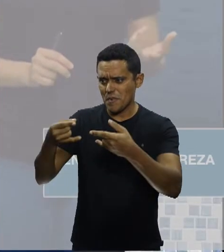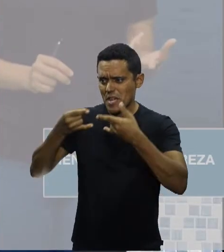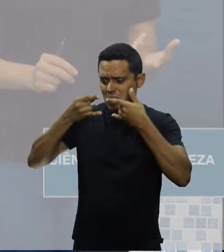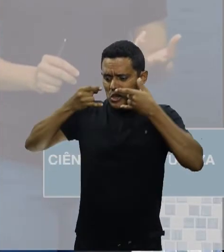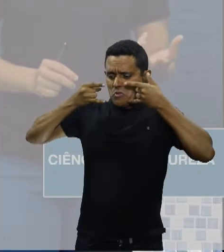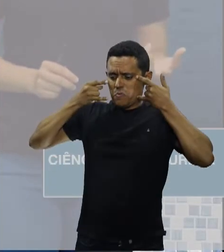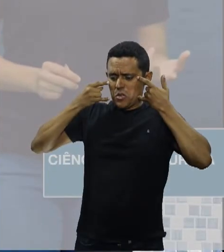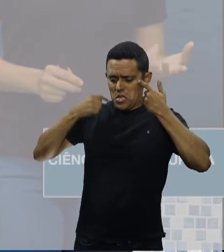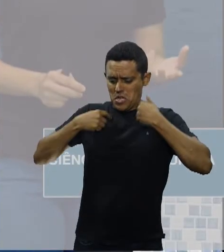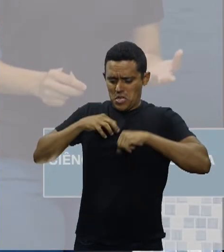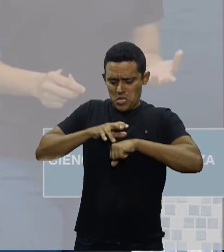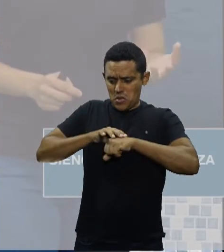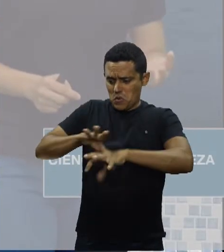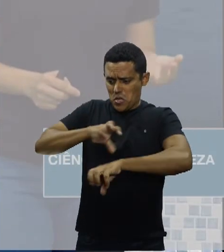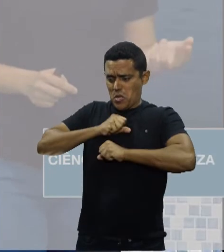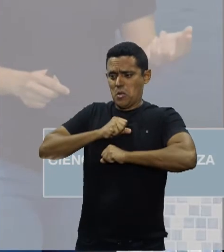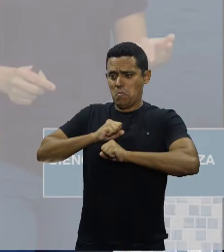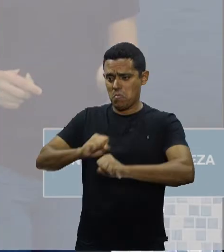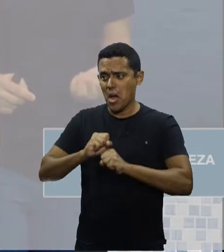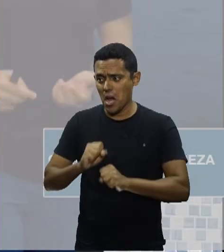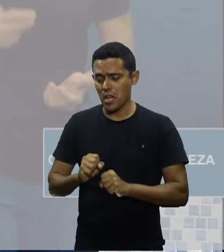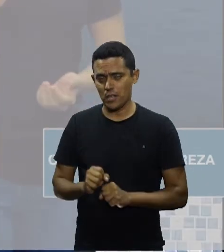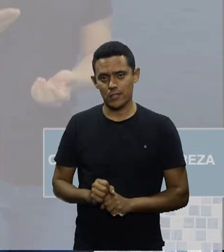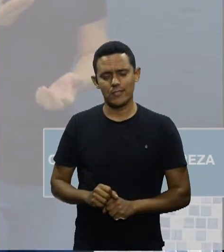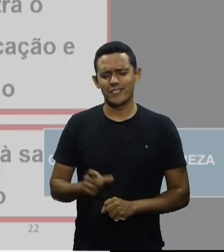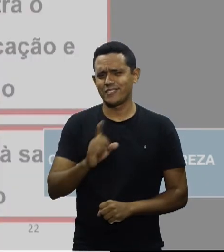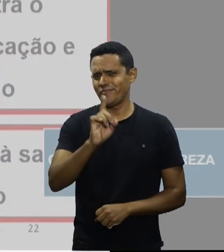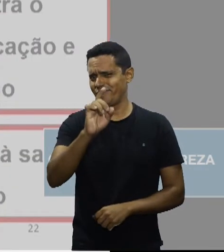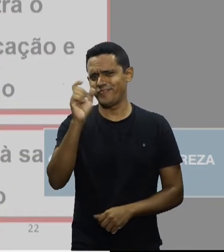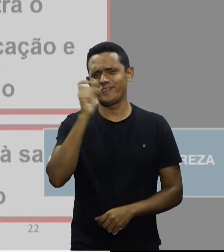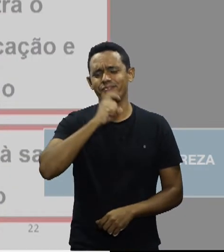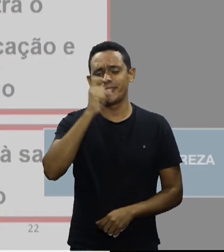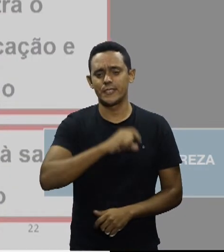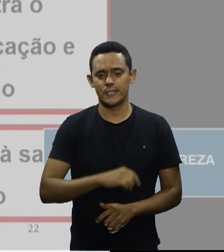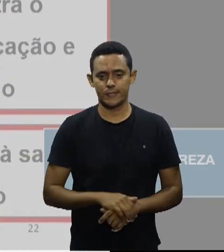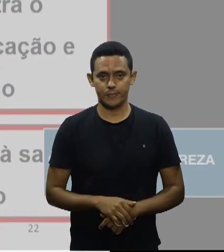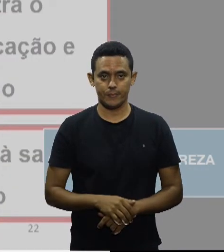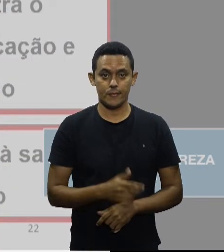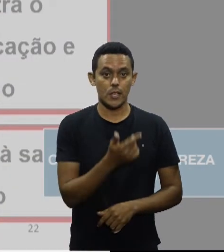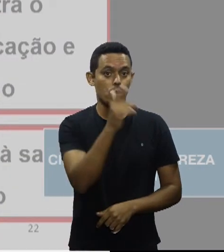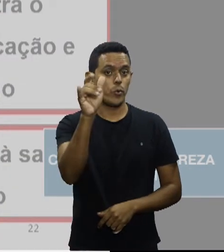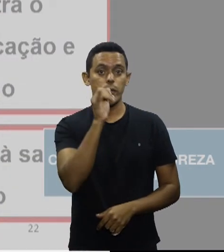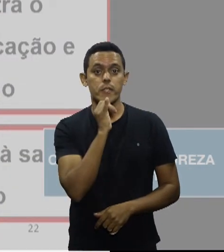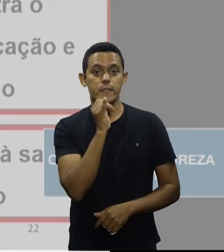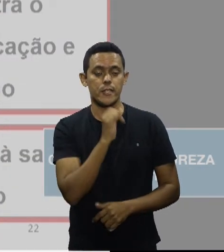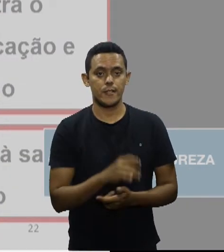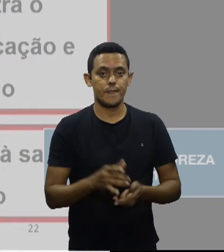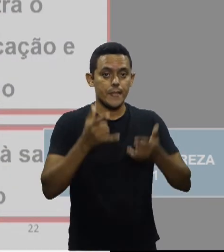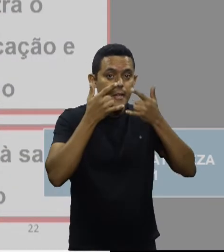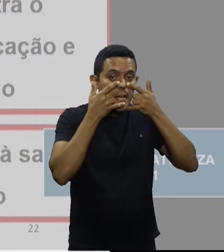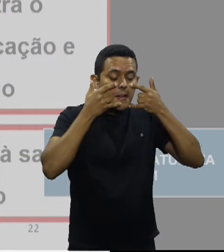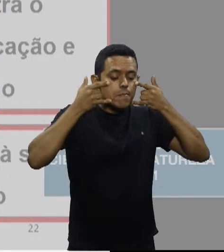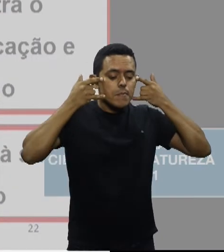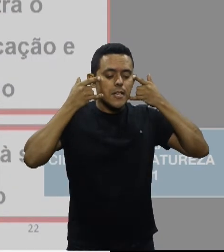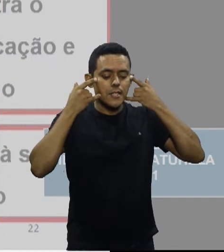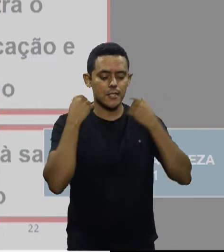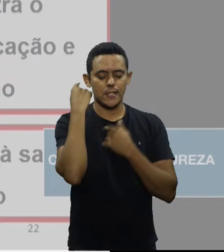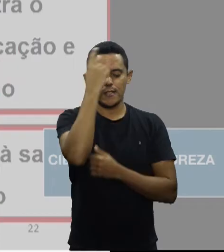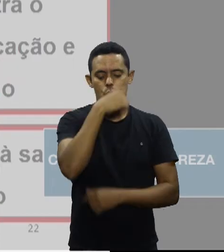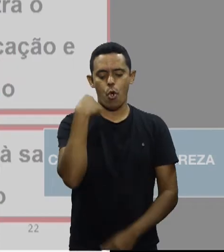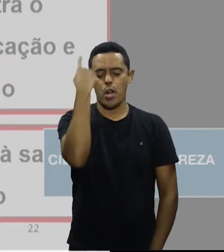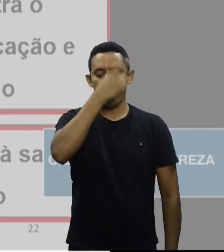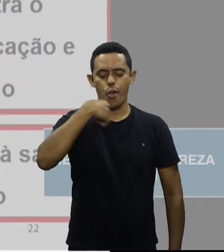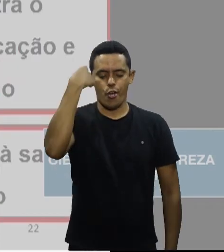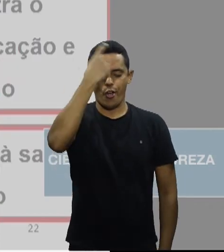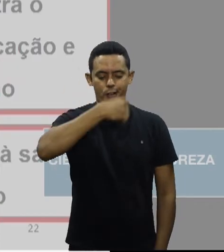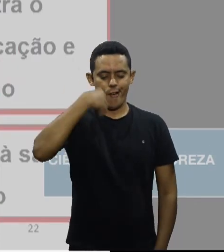Então, olha o impacto da notícia dessa, uma outra, o uso prolongado de máscara contra o coronavírus leva a quadro de intoxicação e